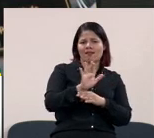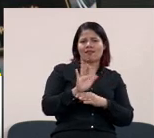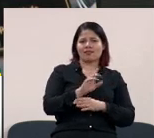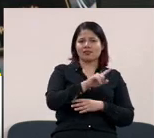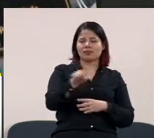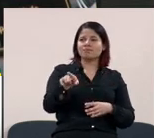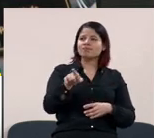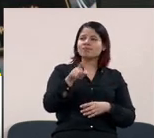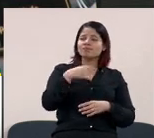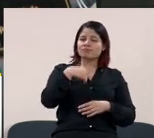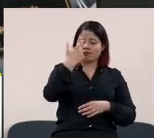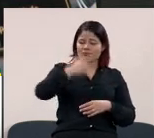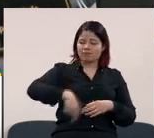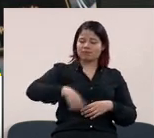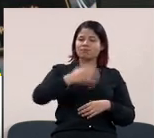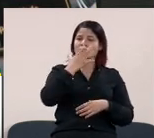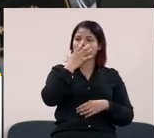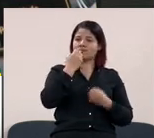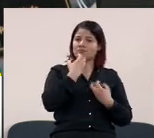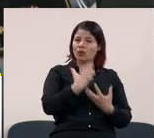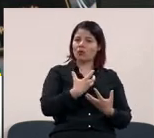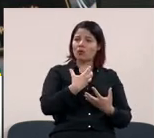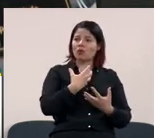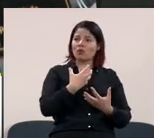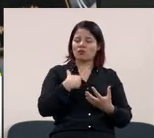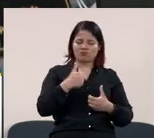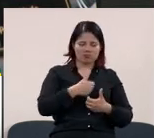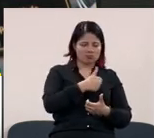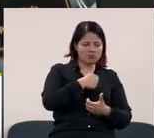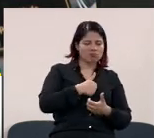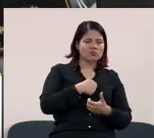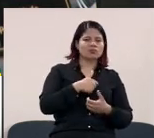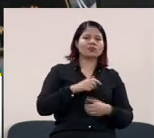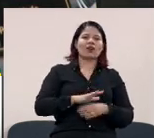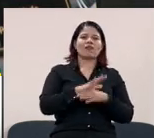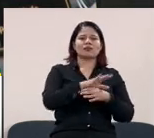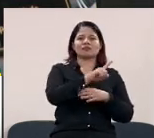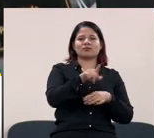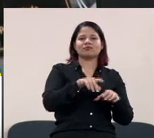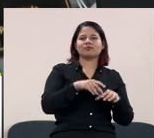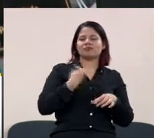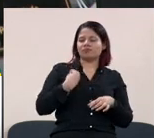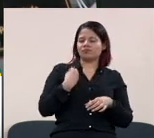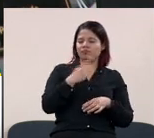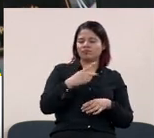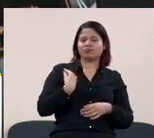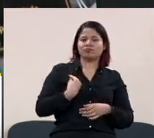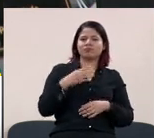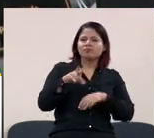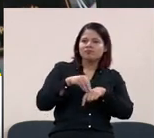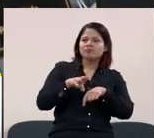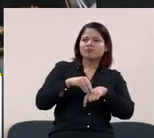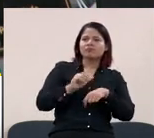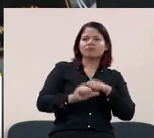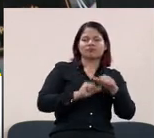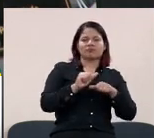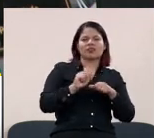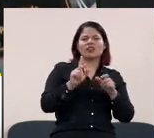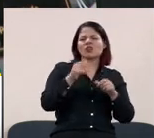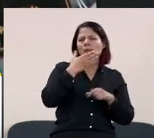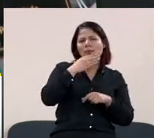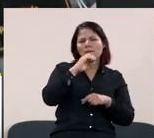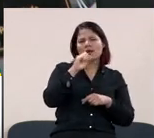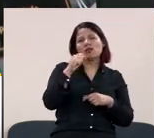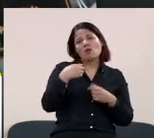bons exemplos na formação do adolescente, da criança. É um segundo pai, é uma segunda mãe na